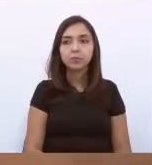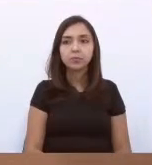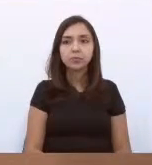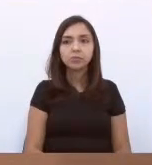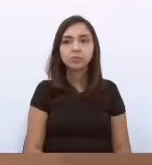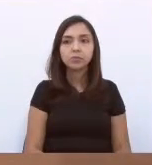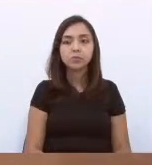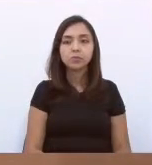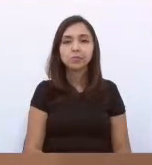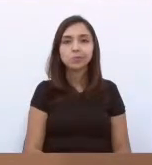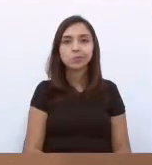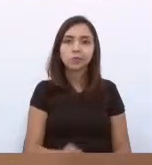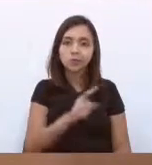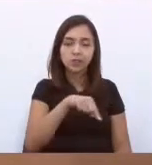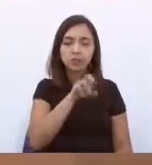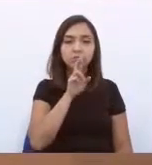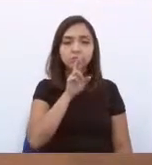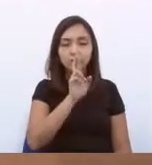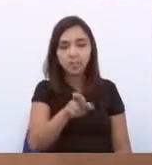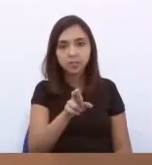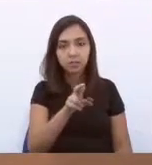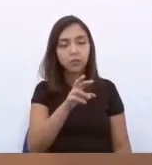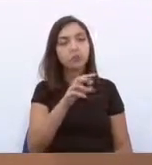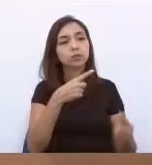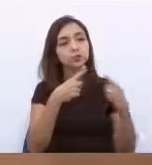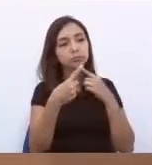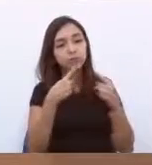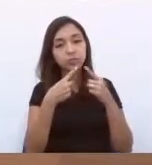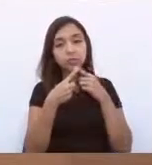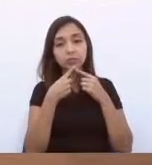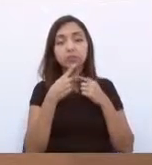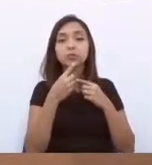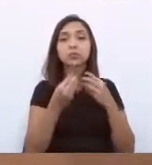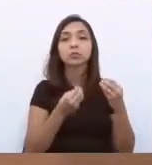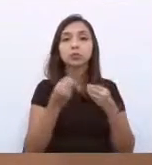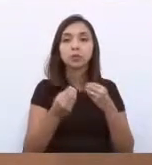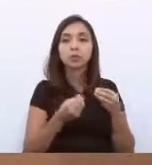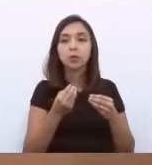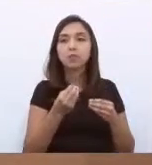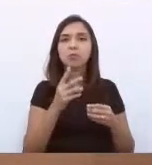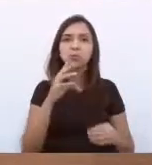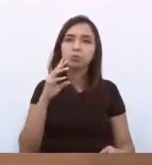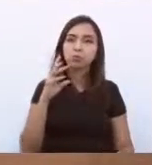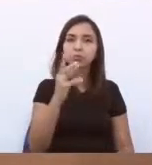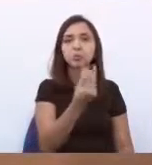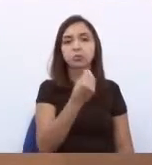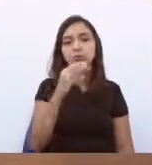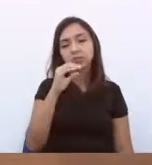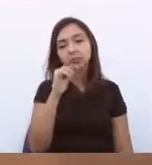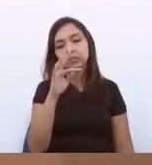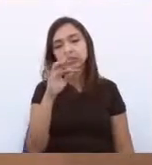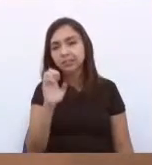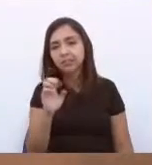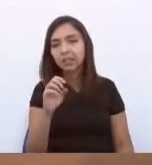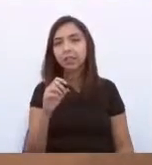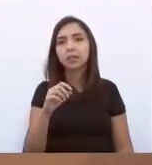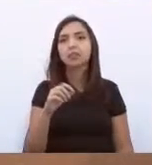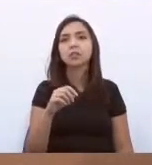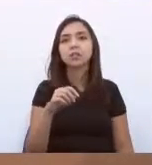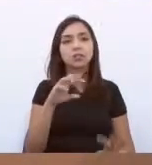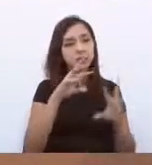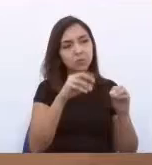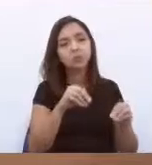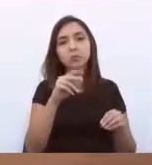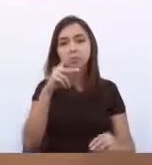E a resposta, ao invés do diálogo, foi a paulada, o cacete. E isso que o governo